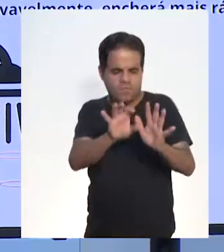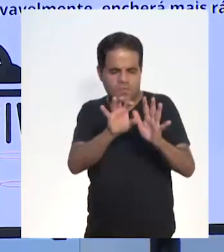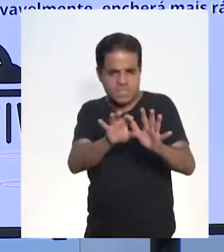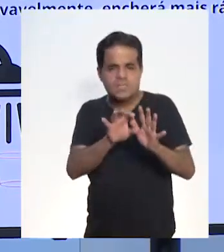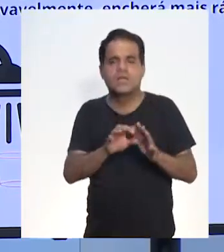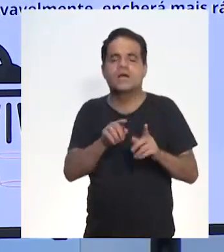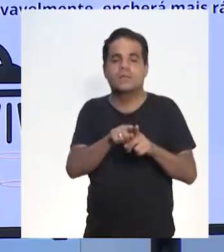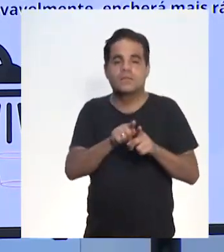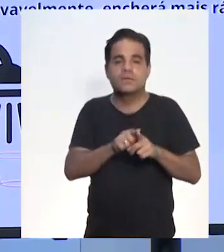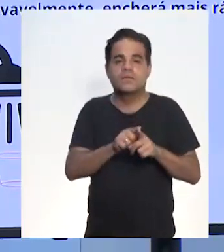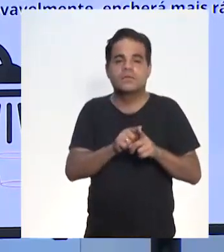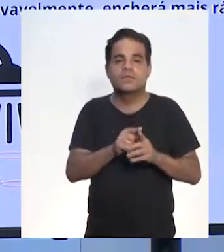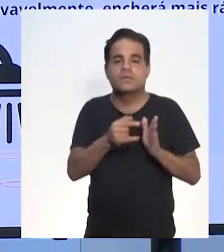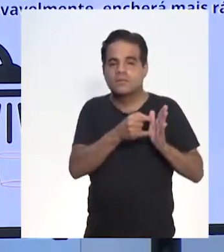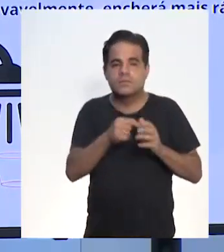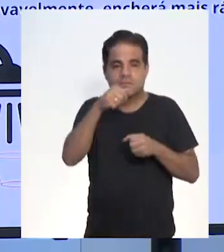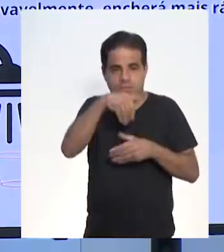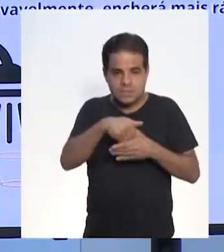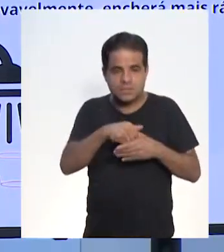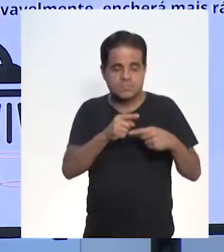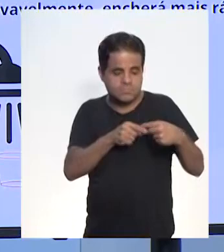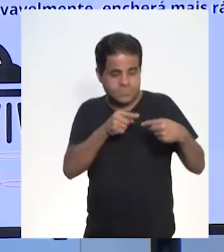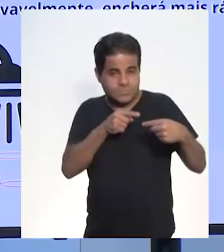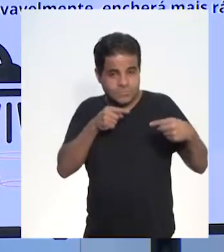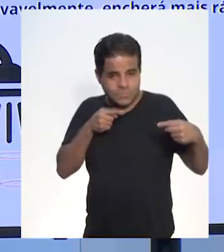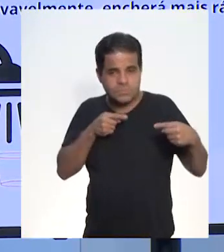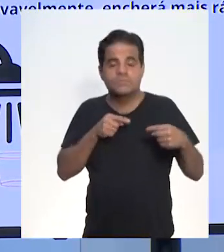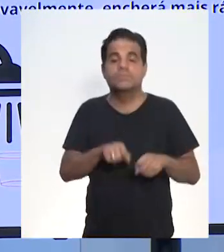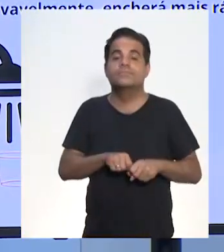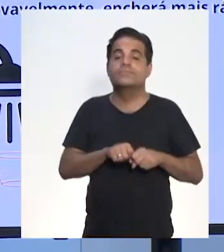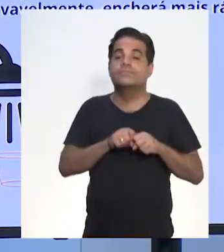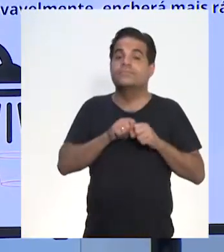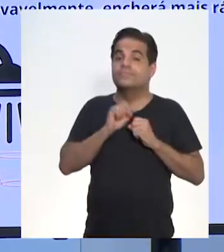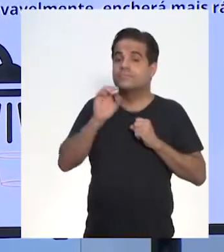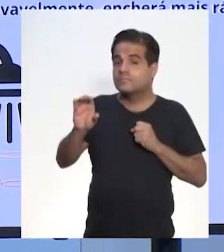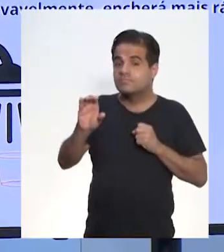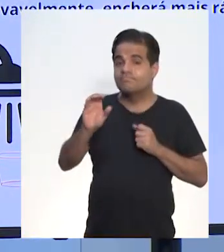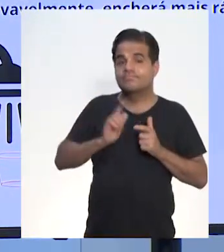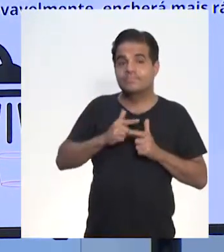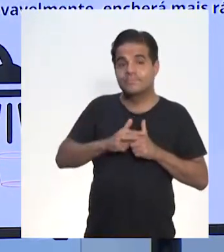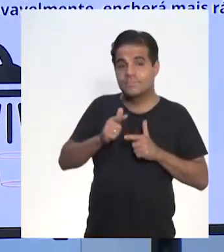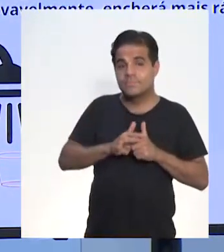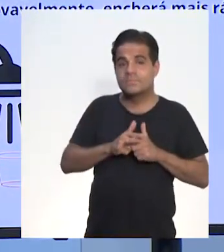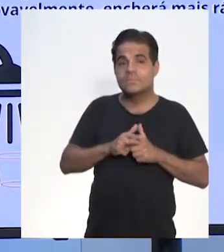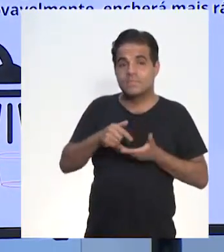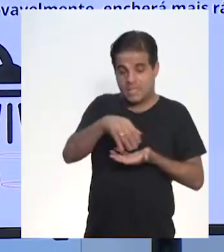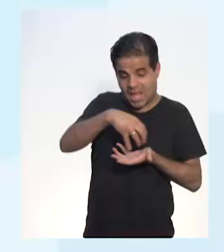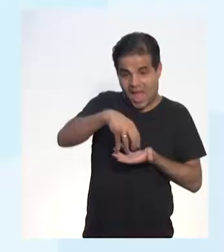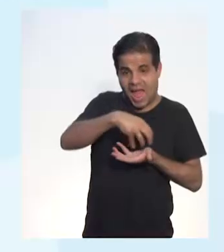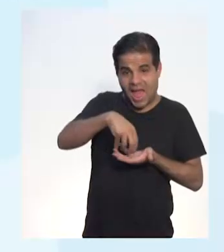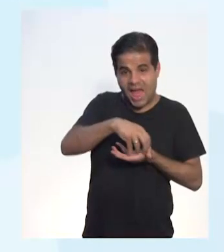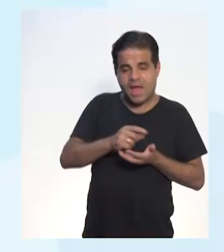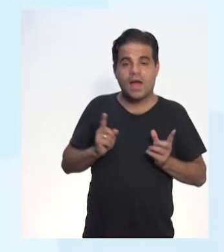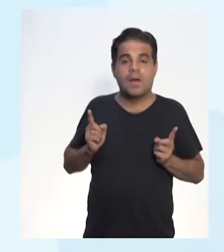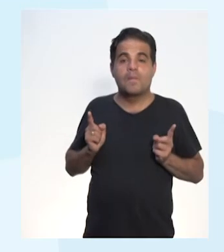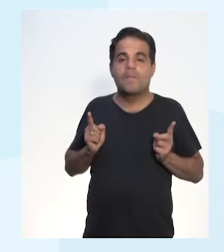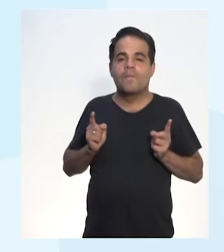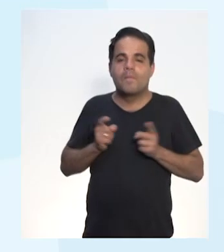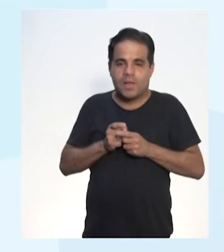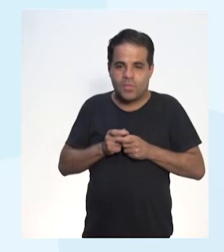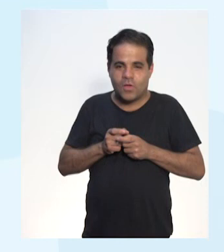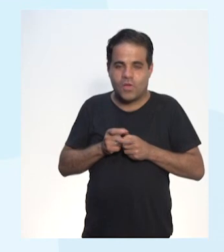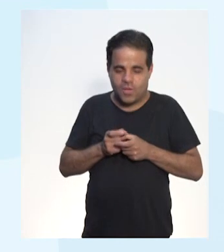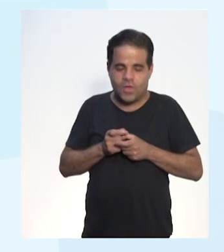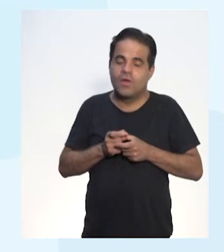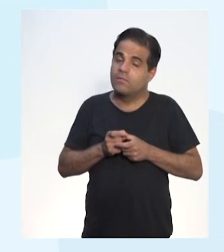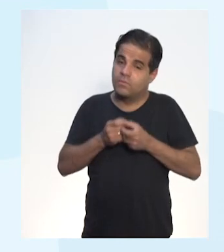fluxo, fluxo magnético no interior da espira, né? Sim. A C tem um problema, o fluxo é a área que ela oferece é menor, né? Então, o fluxo